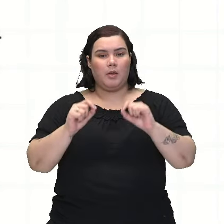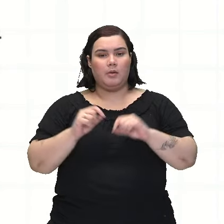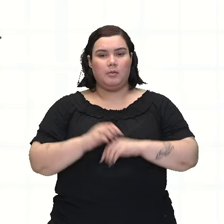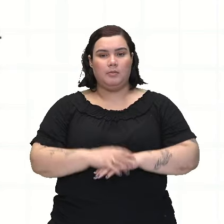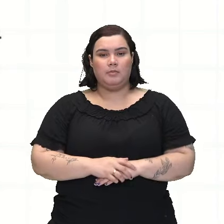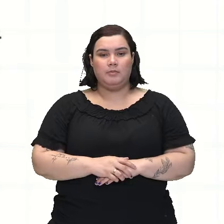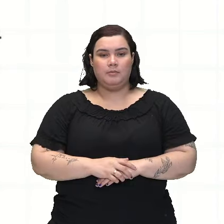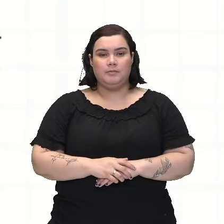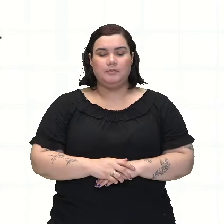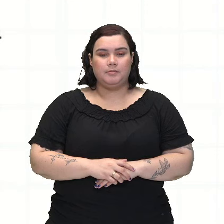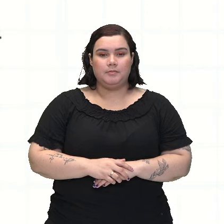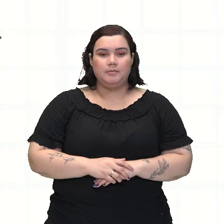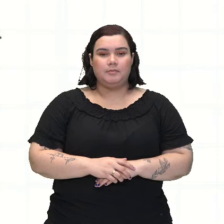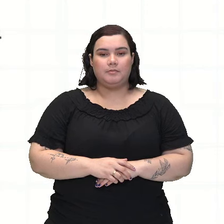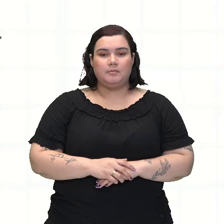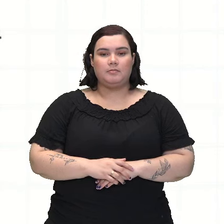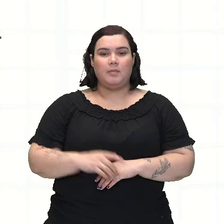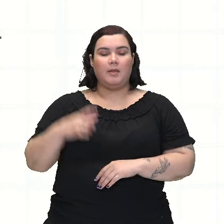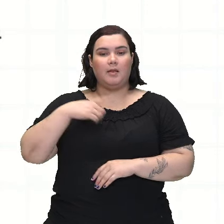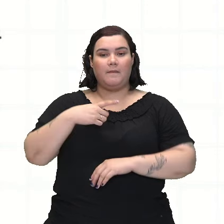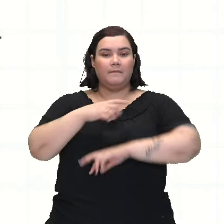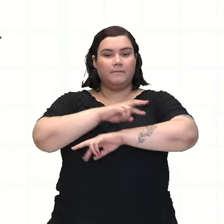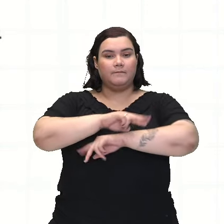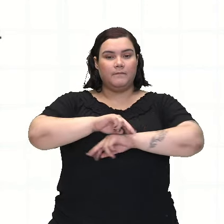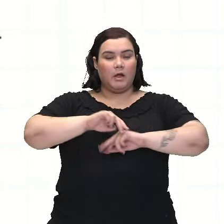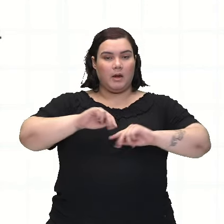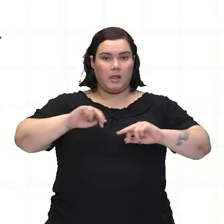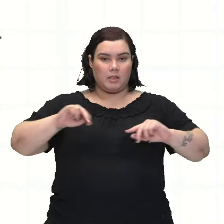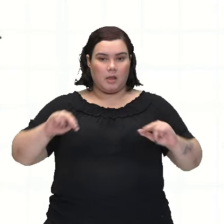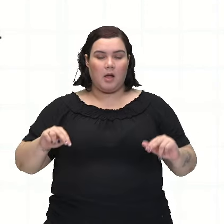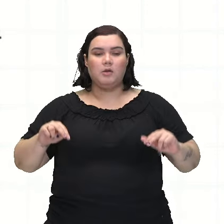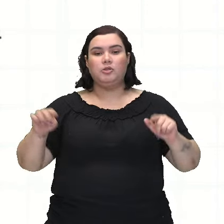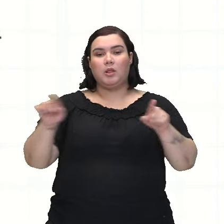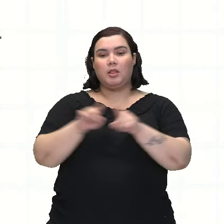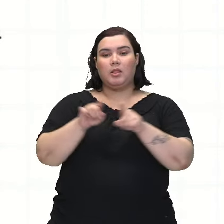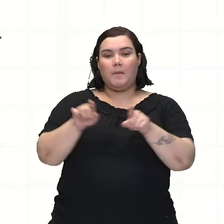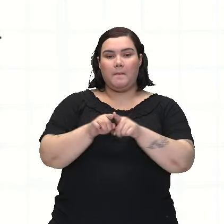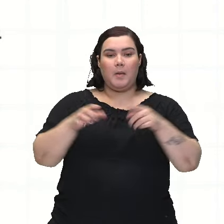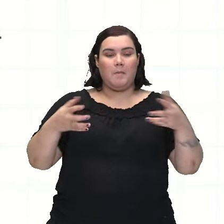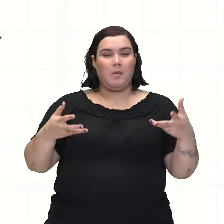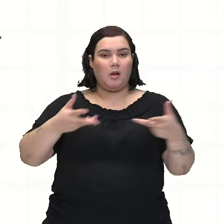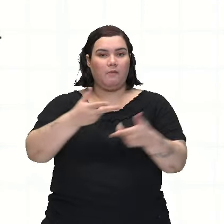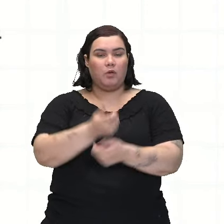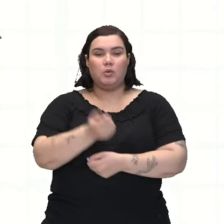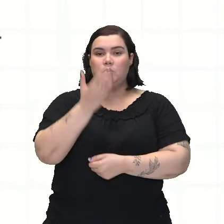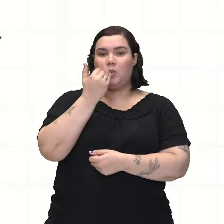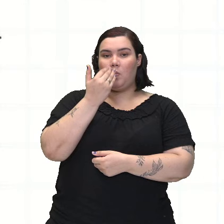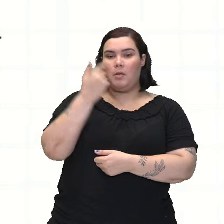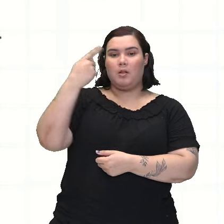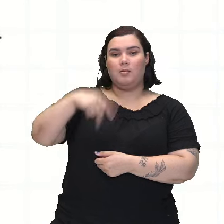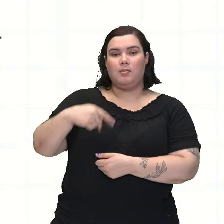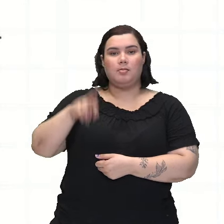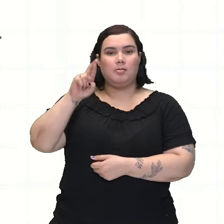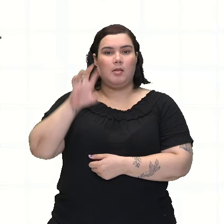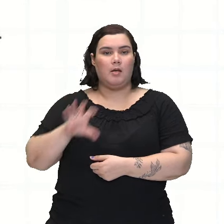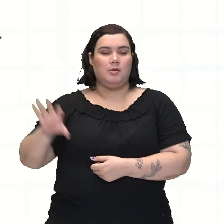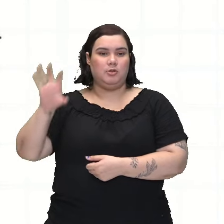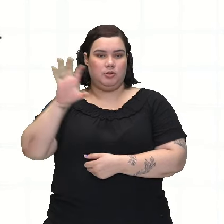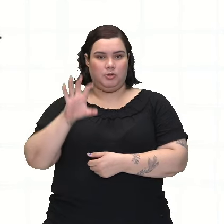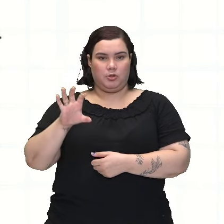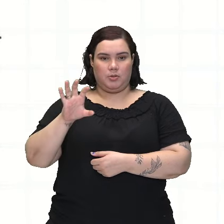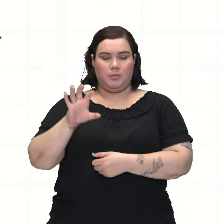alimentos, exemplifica a diversidade e a riqueza gastronômica